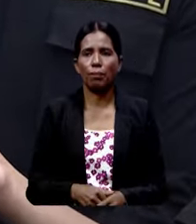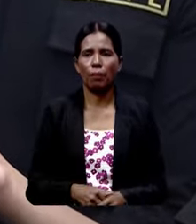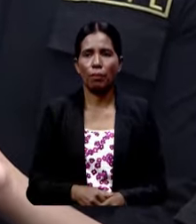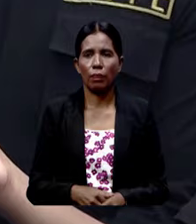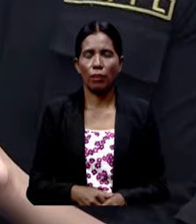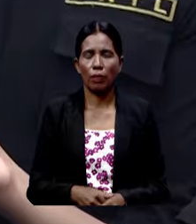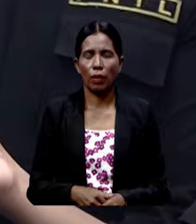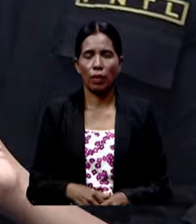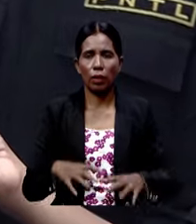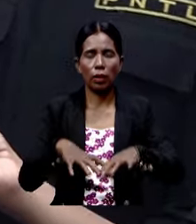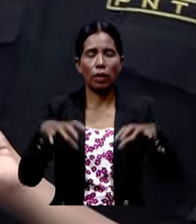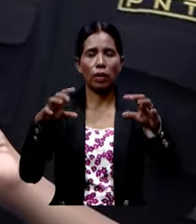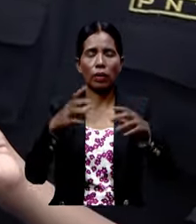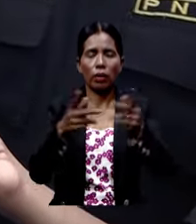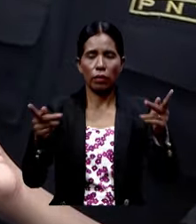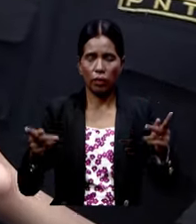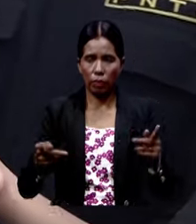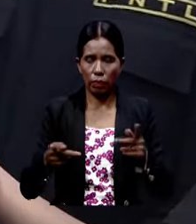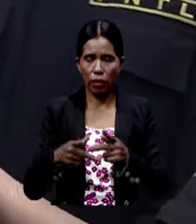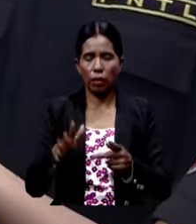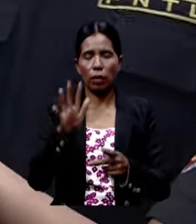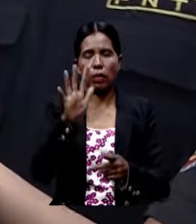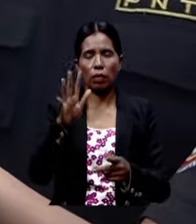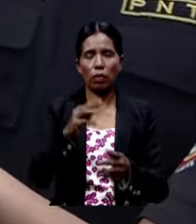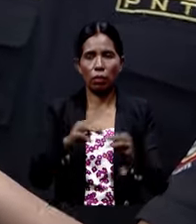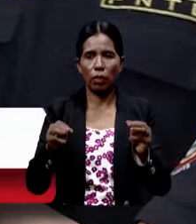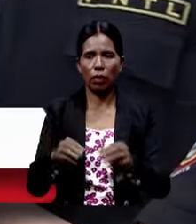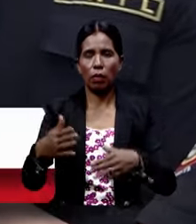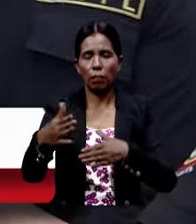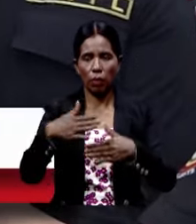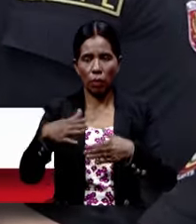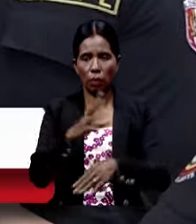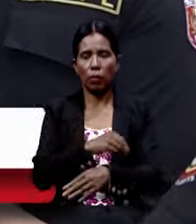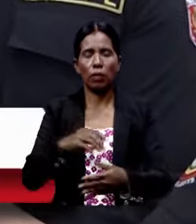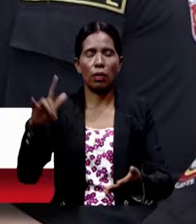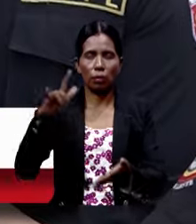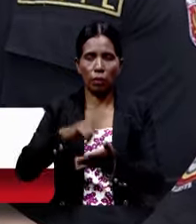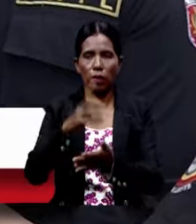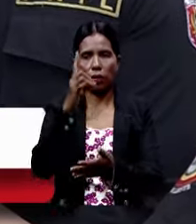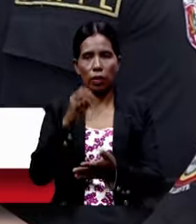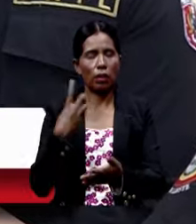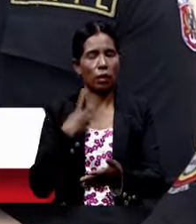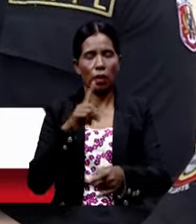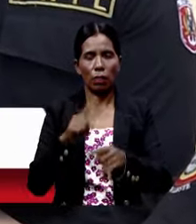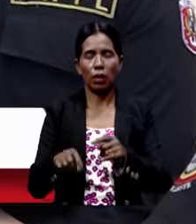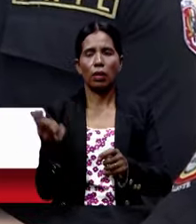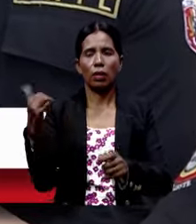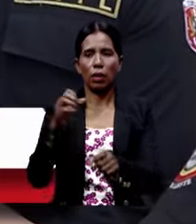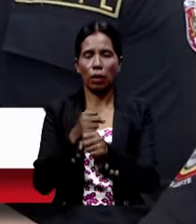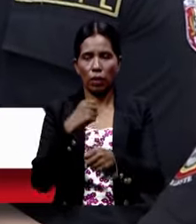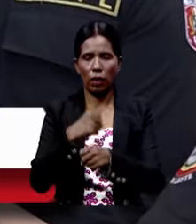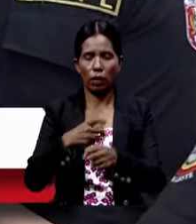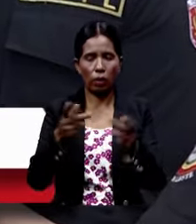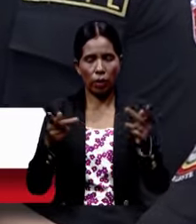5 Jardim 5 de maio né fatin público depois basic mo suporto dili antau ita la bele autorize sira para sira fatin